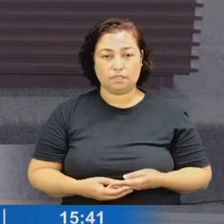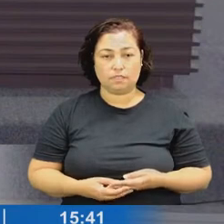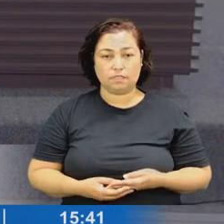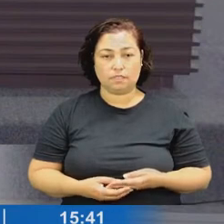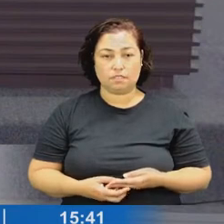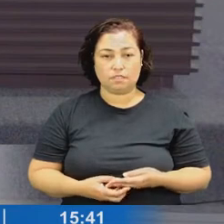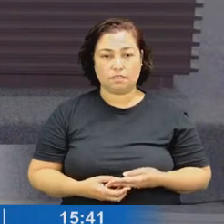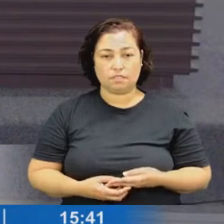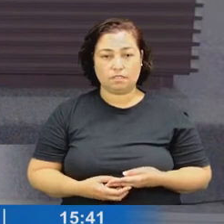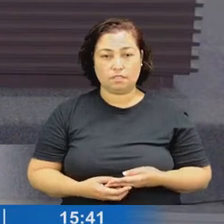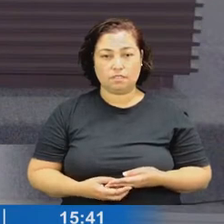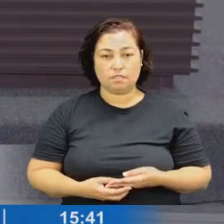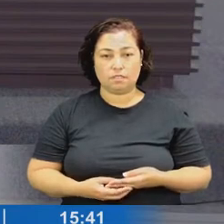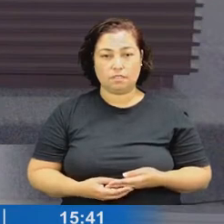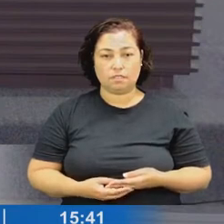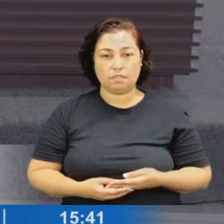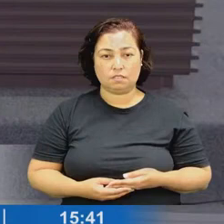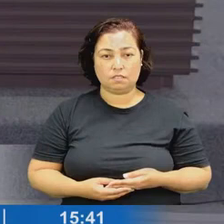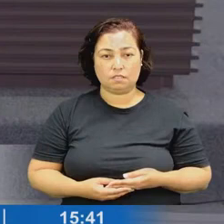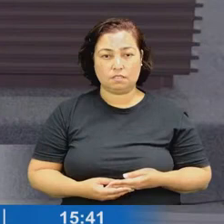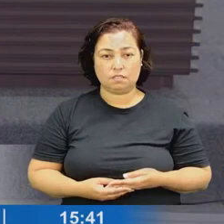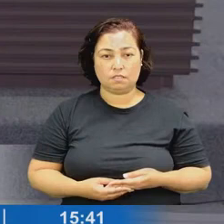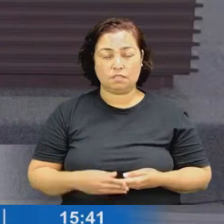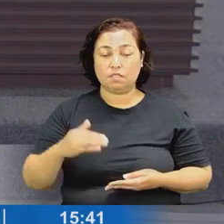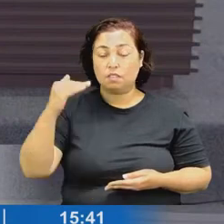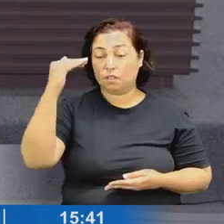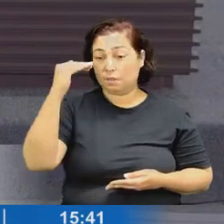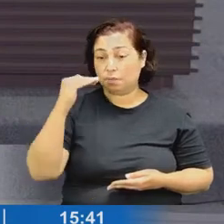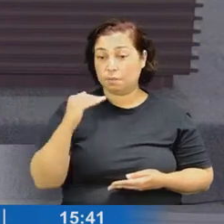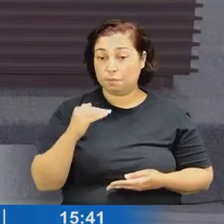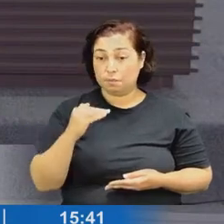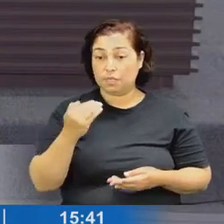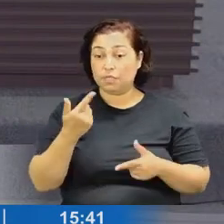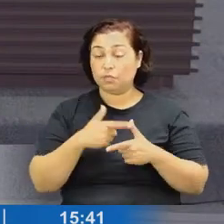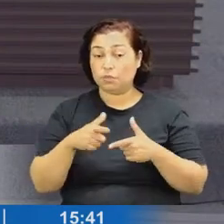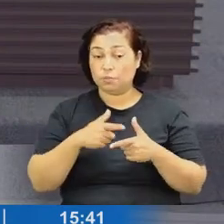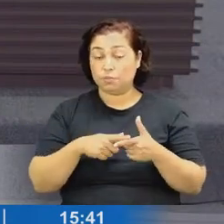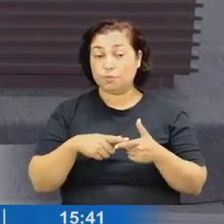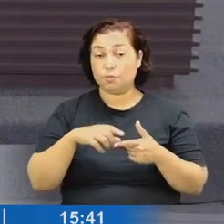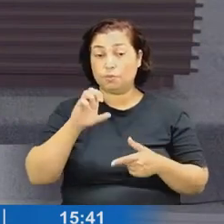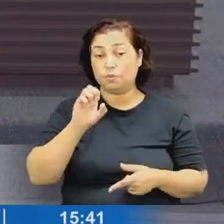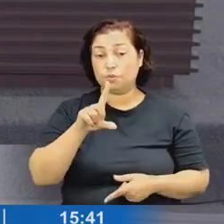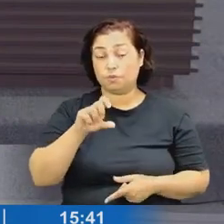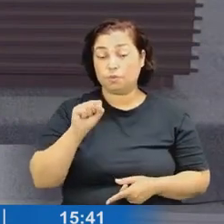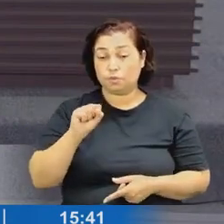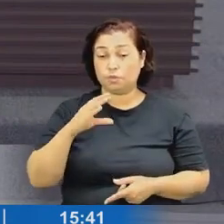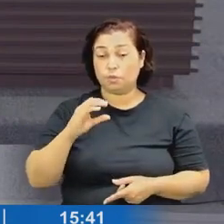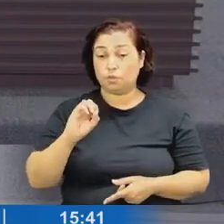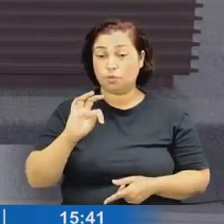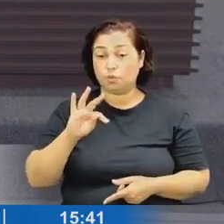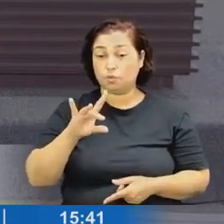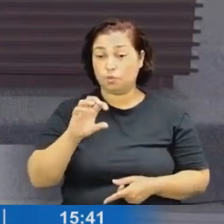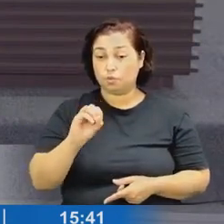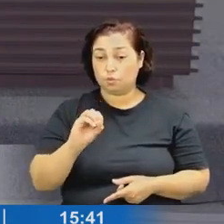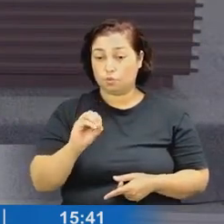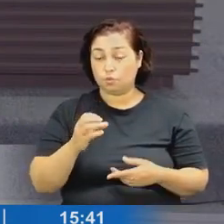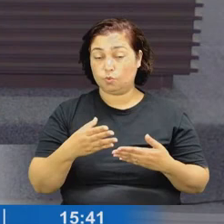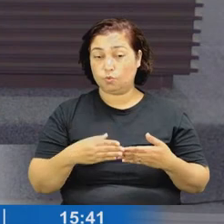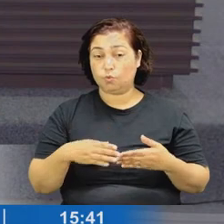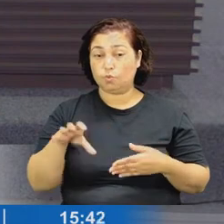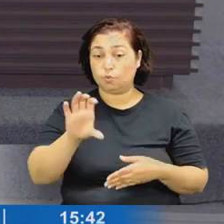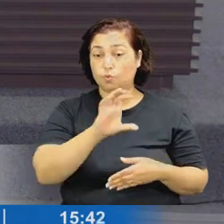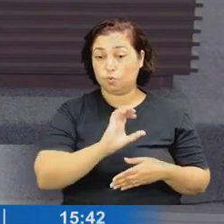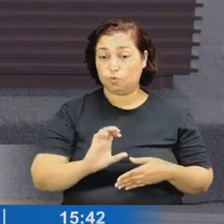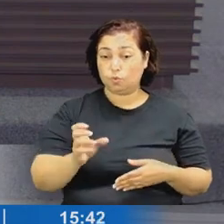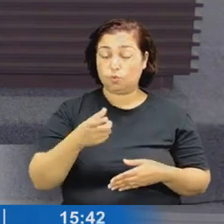tá sobre problema menos problema do executivo mais problema que a liderança por exemplo encontra nos territórios